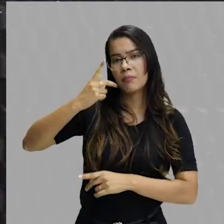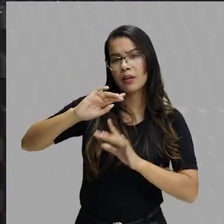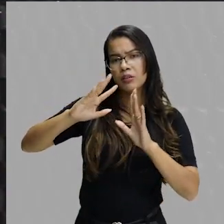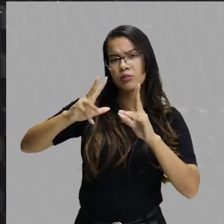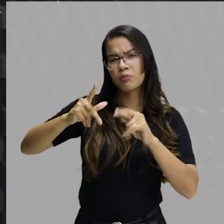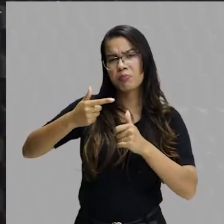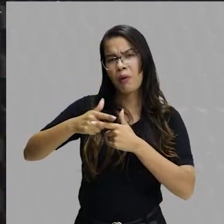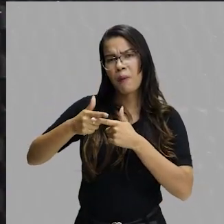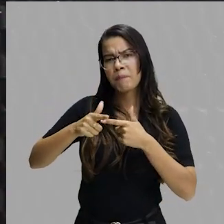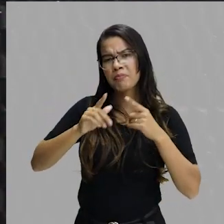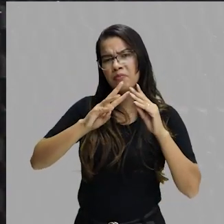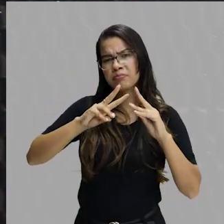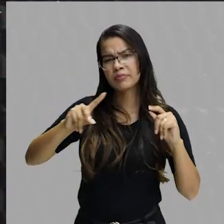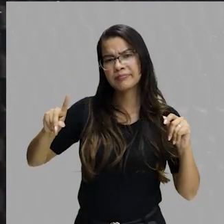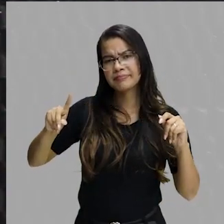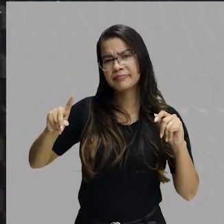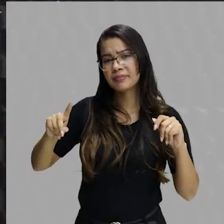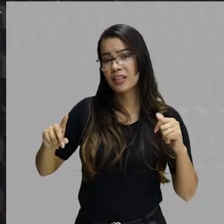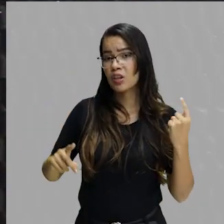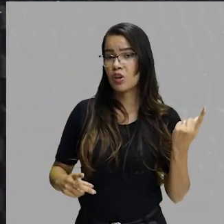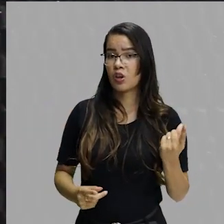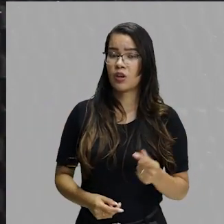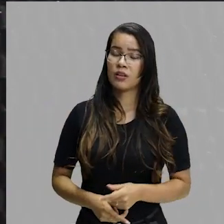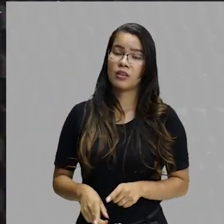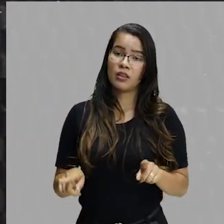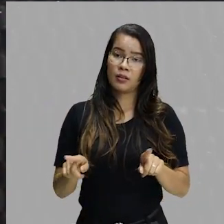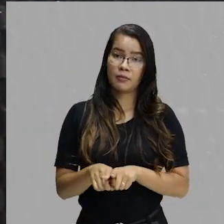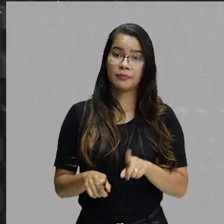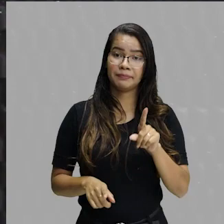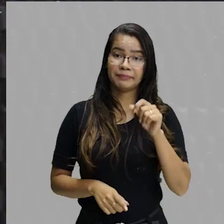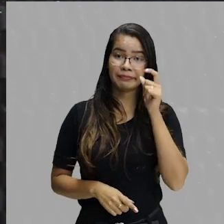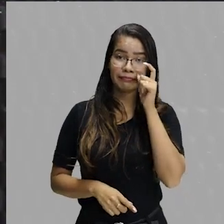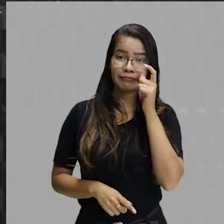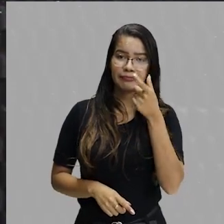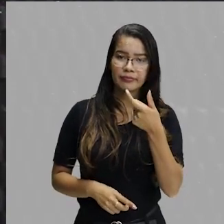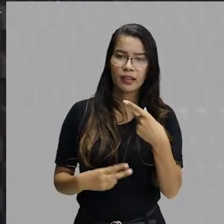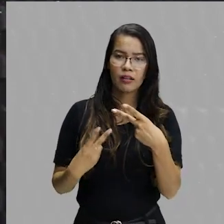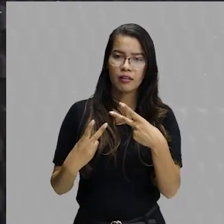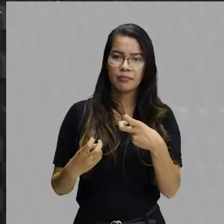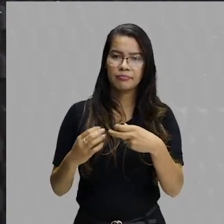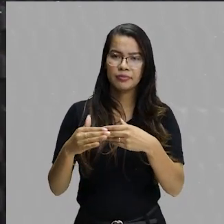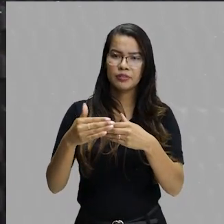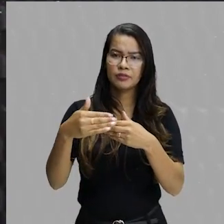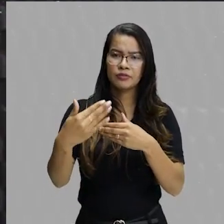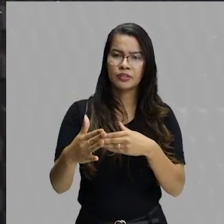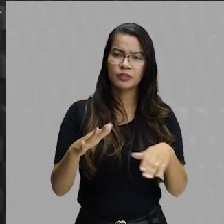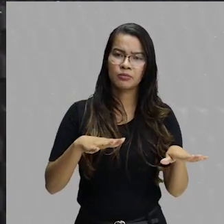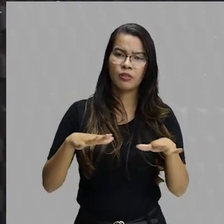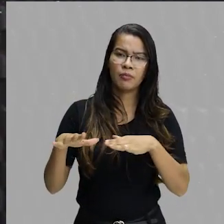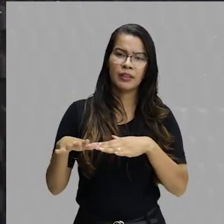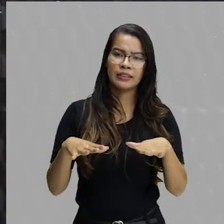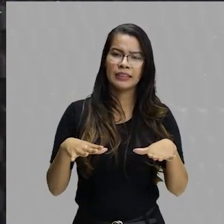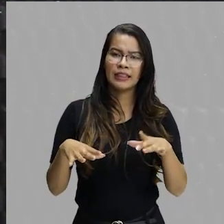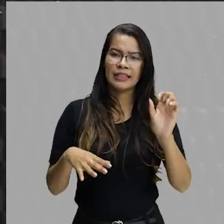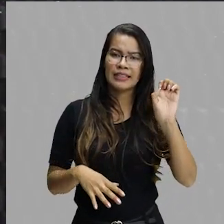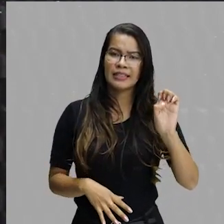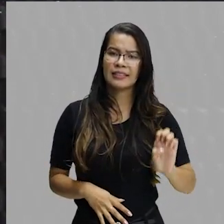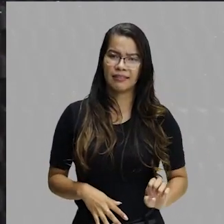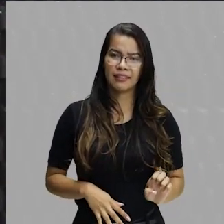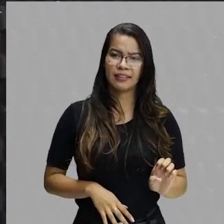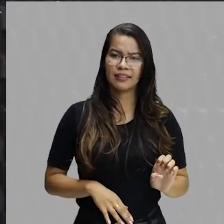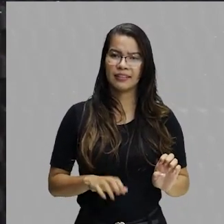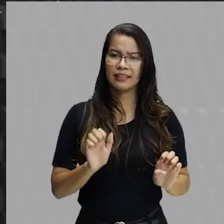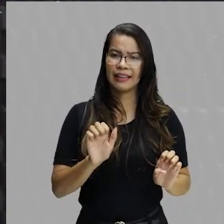Uma outra coisa interessante também é o avanço dos movimentos das esquerdas na Europa. Os